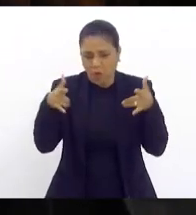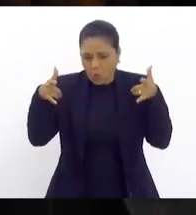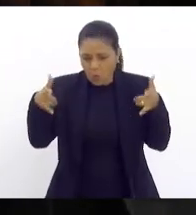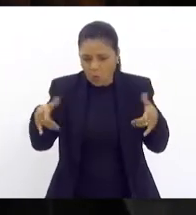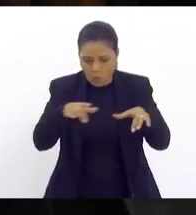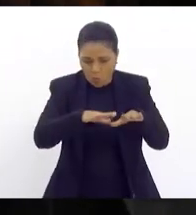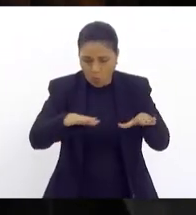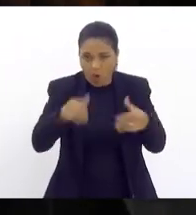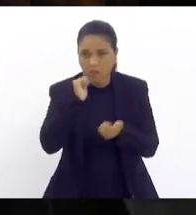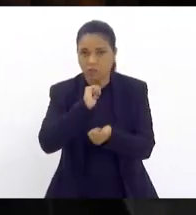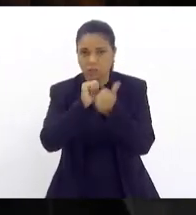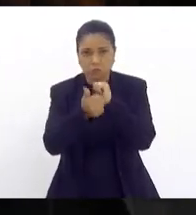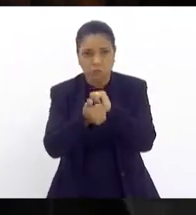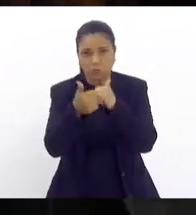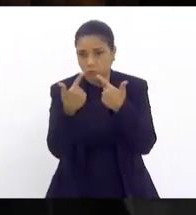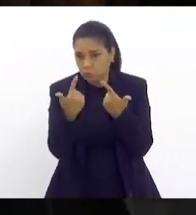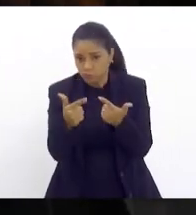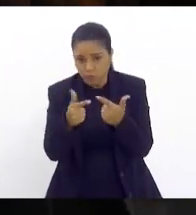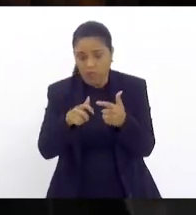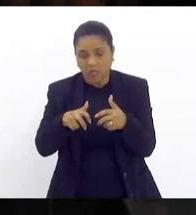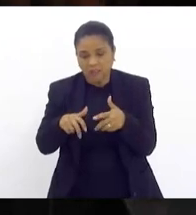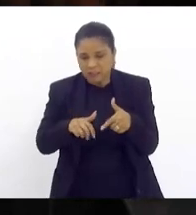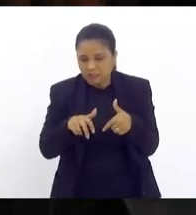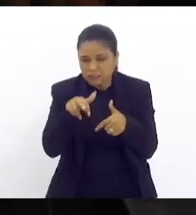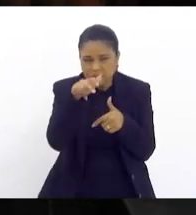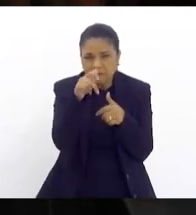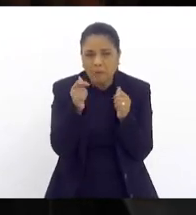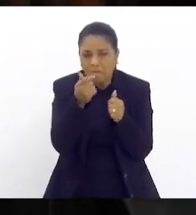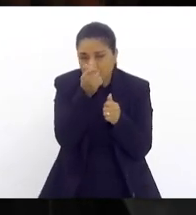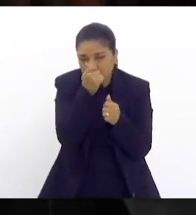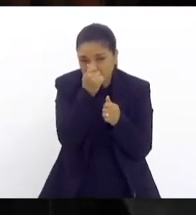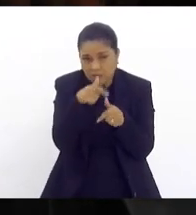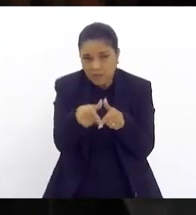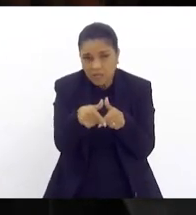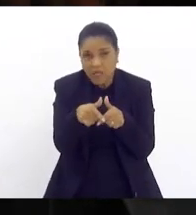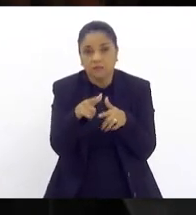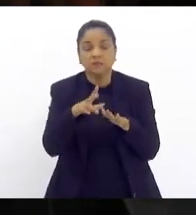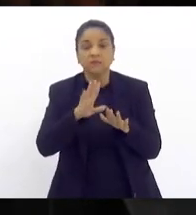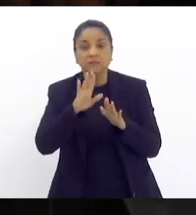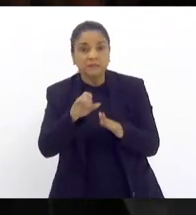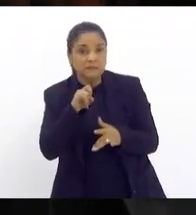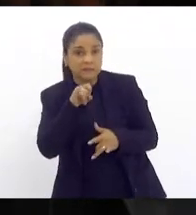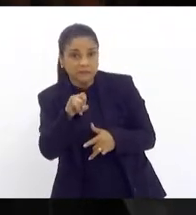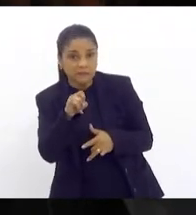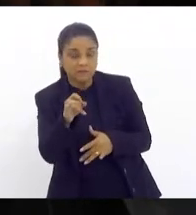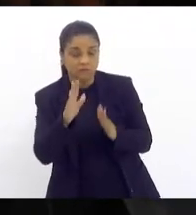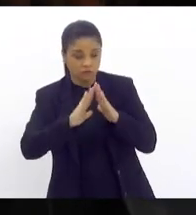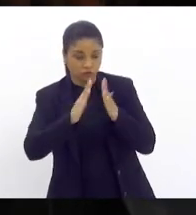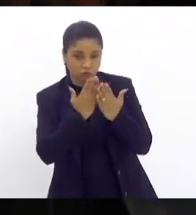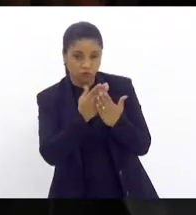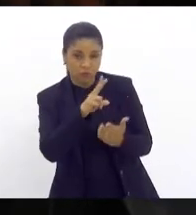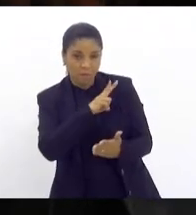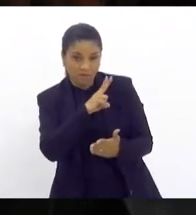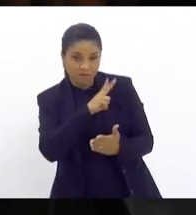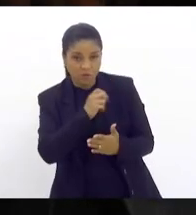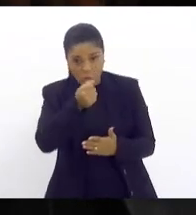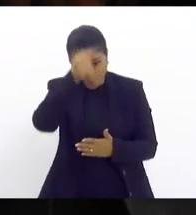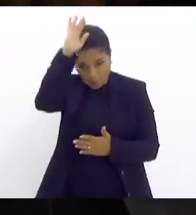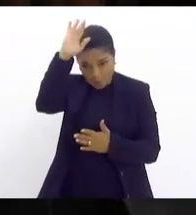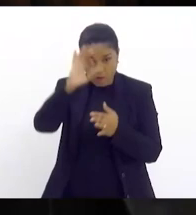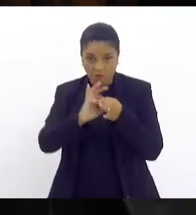cheio de escadaria Estreita se fosse uma instituição privada e o bombeiro fosse lá autorizar o funcionamento não